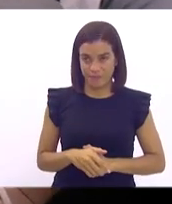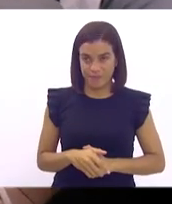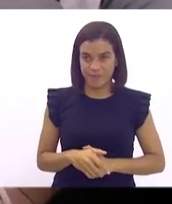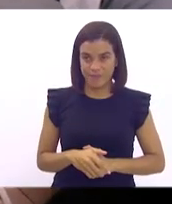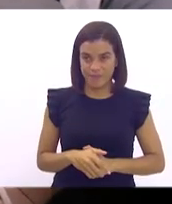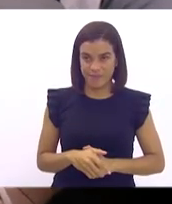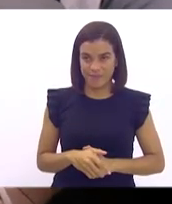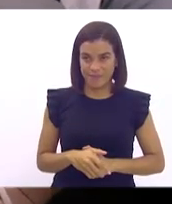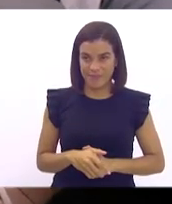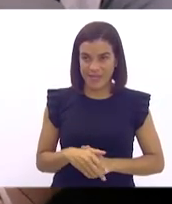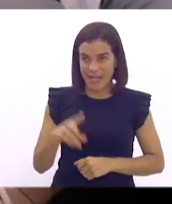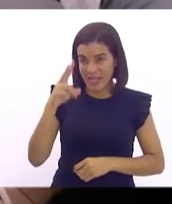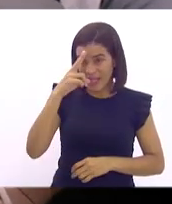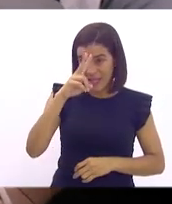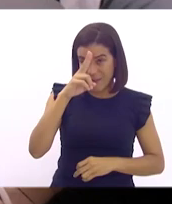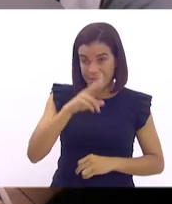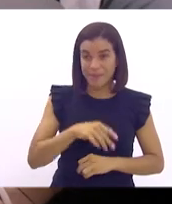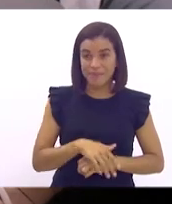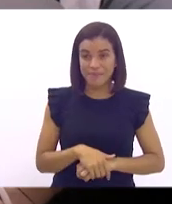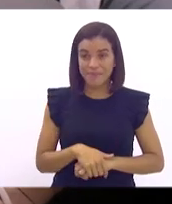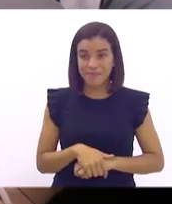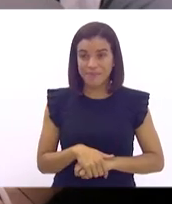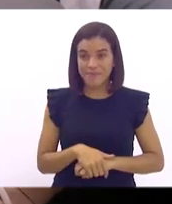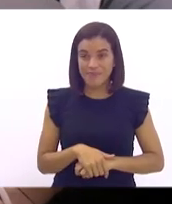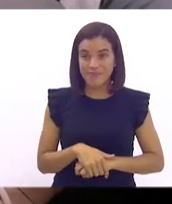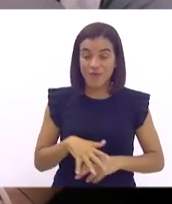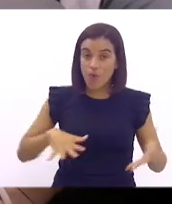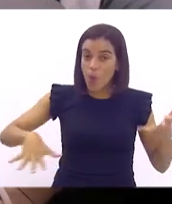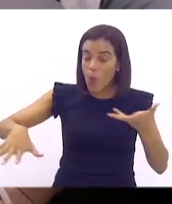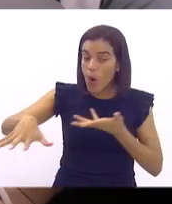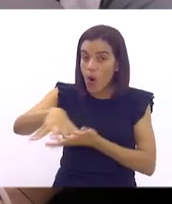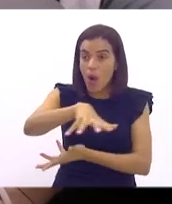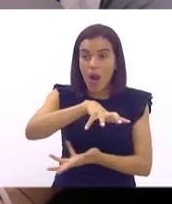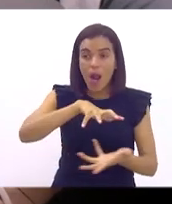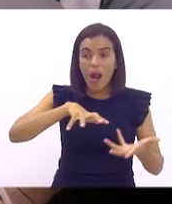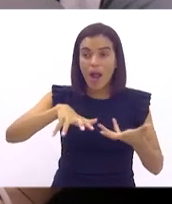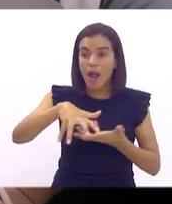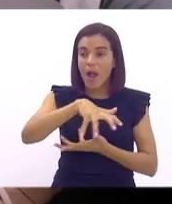Lembro desse caso. Lembro? Isso foi um auê. Um auê, um caos.